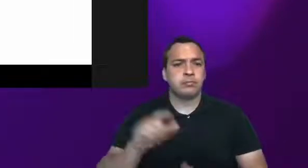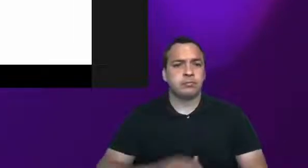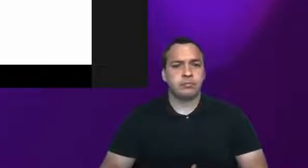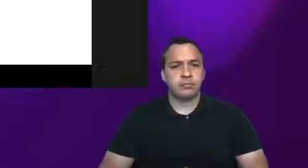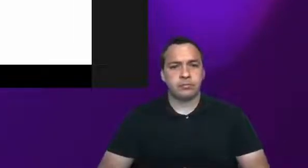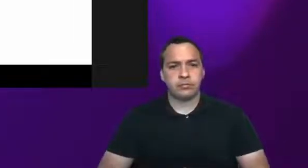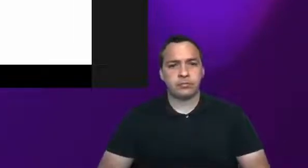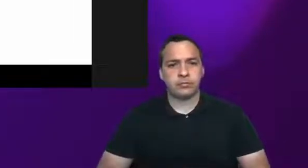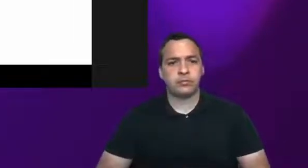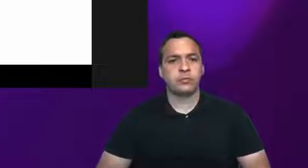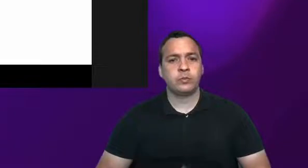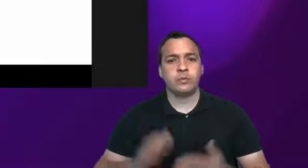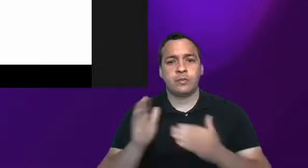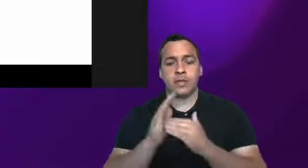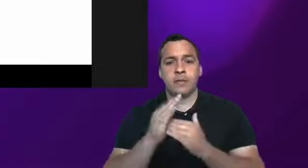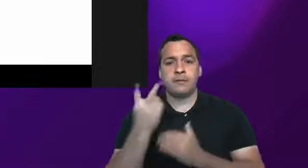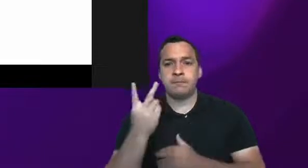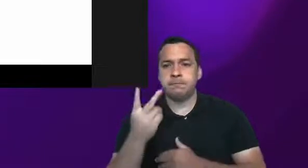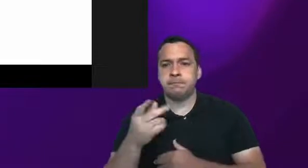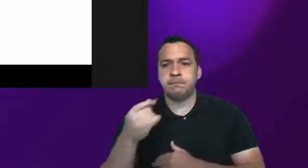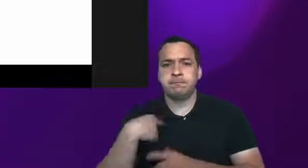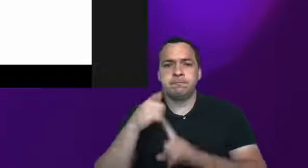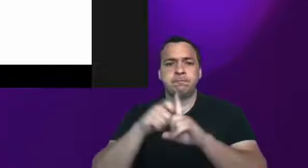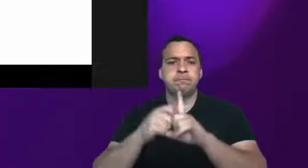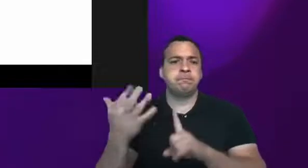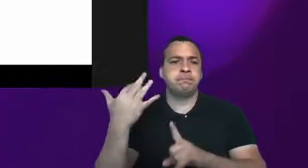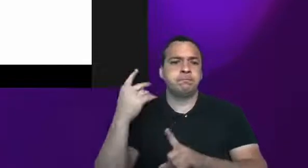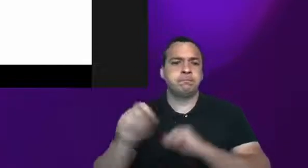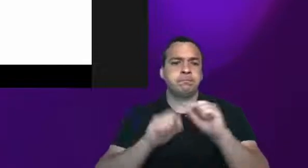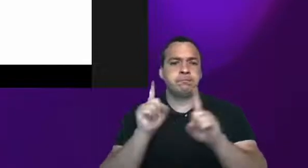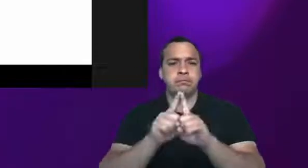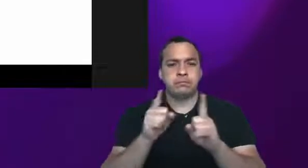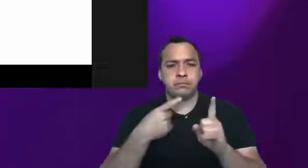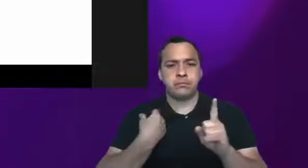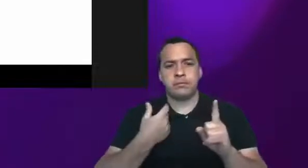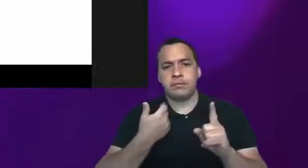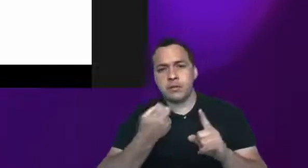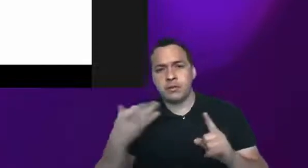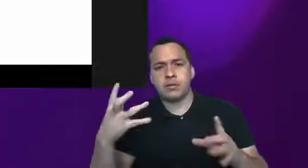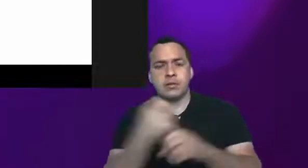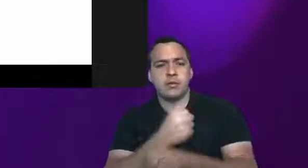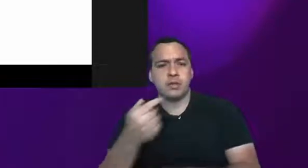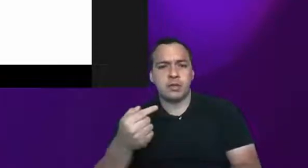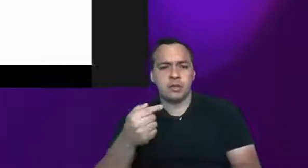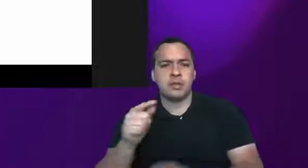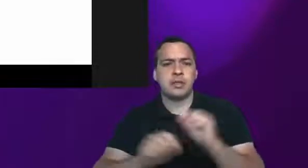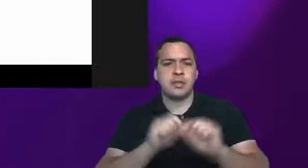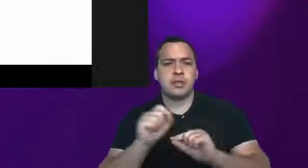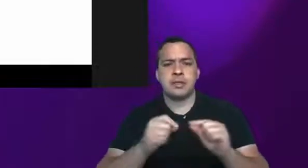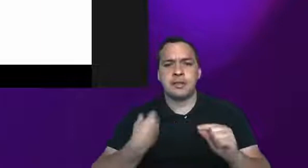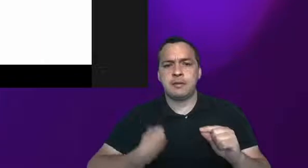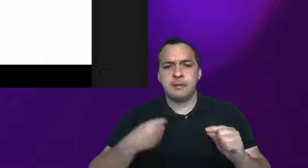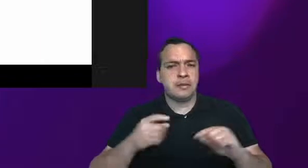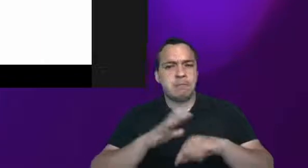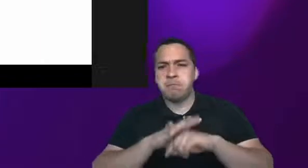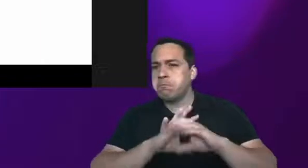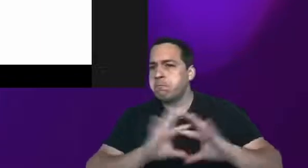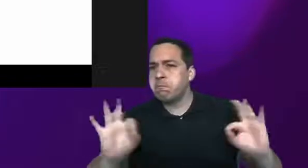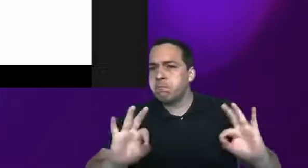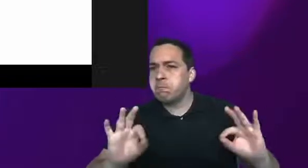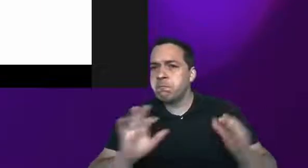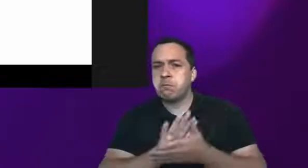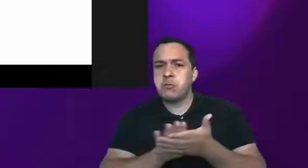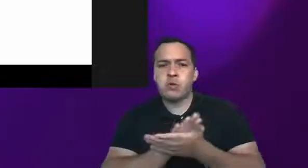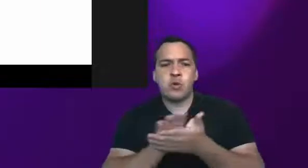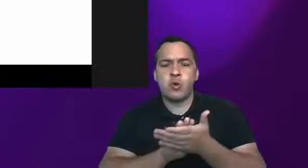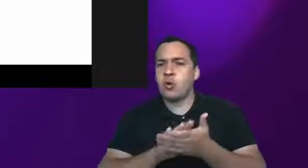mês passado e temos 5, aliás neste momento 7, vivos e sem doença, com o mais longo, com